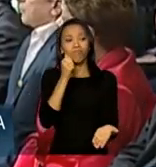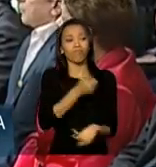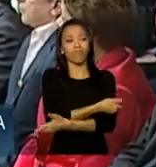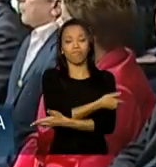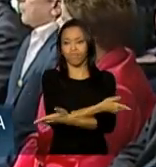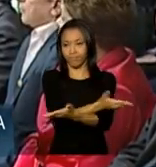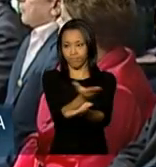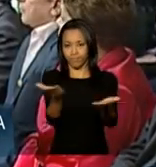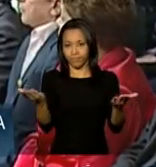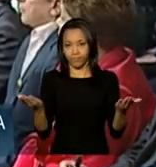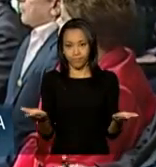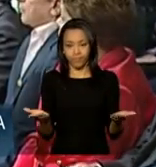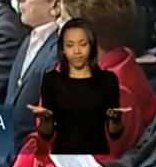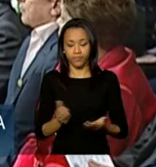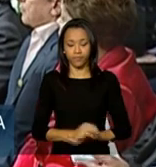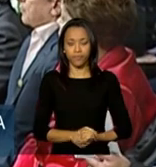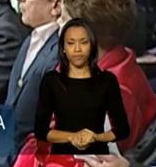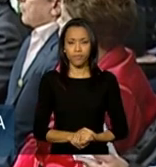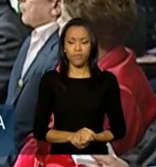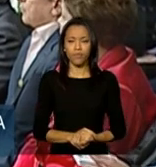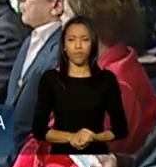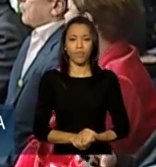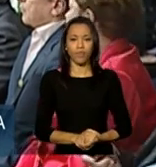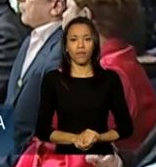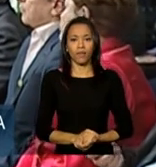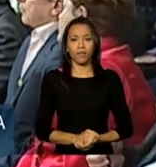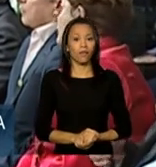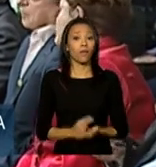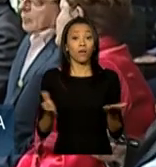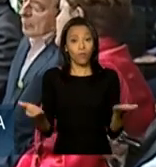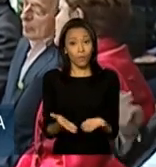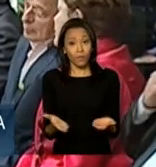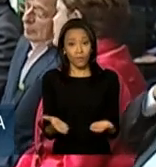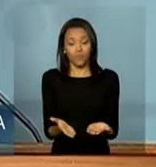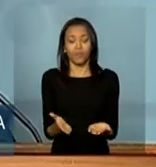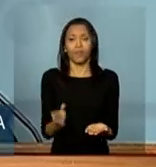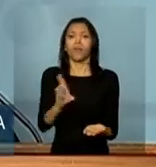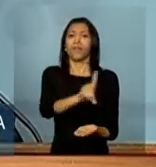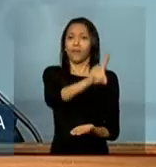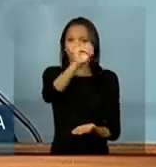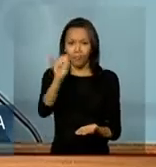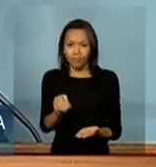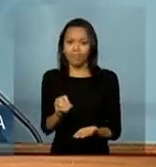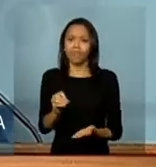senhores. Esse é um momento muito importante,